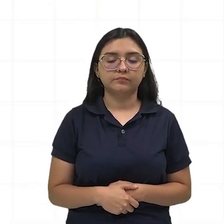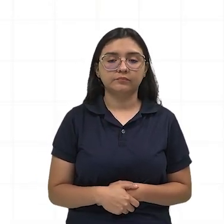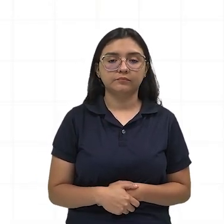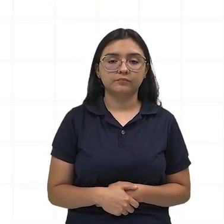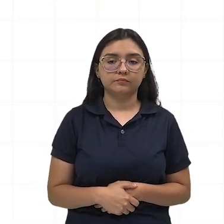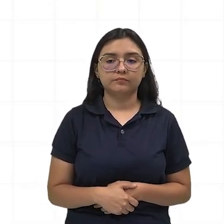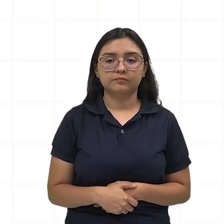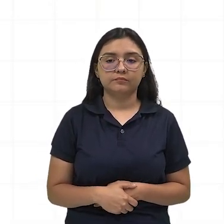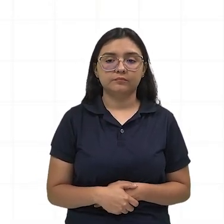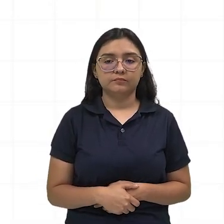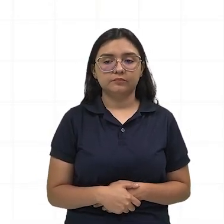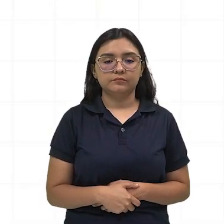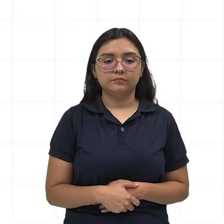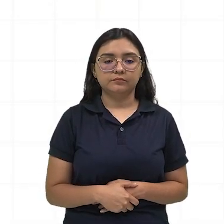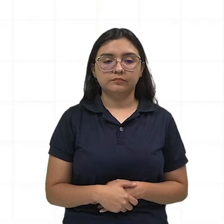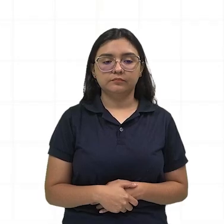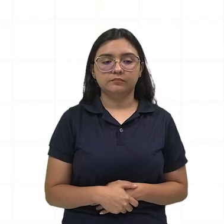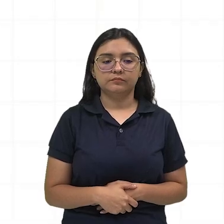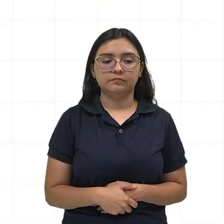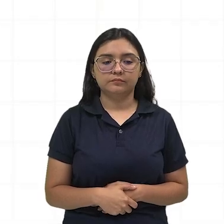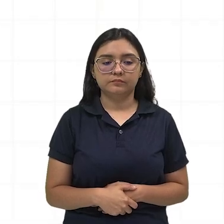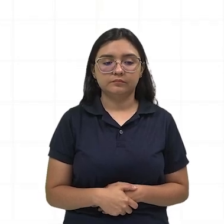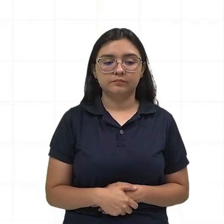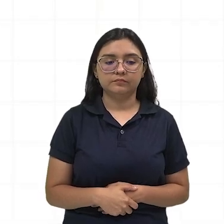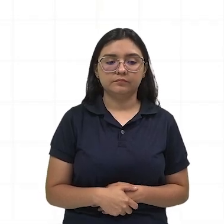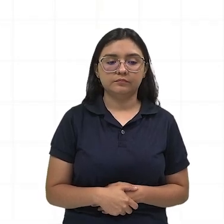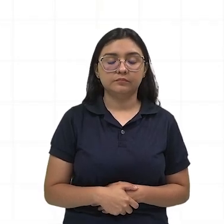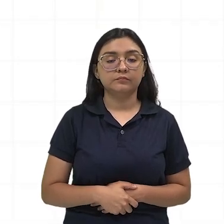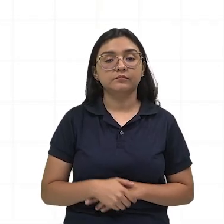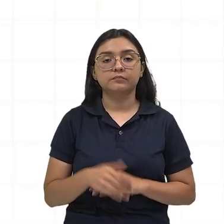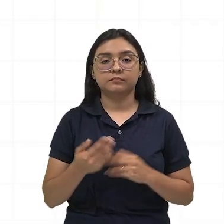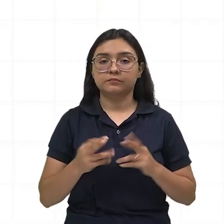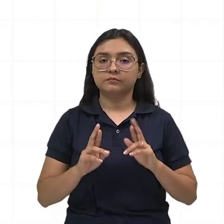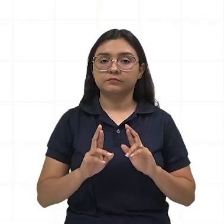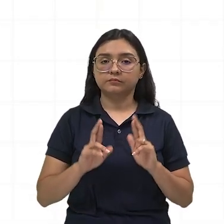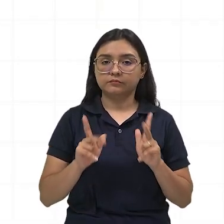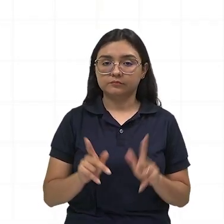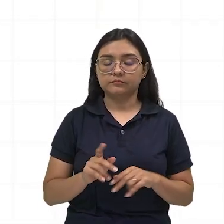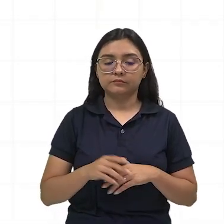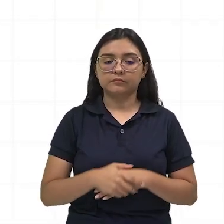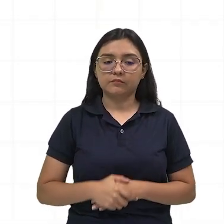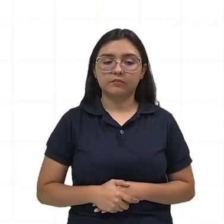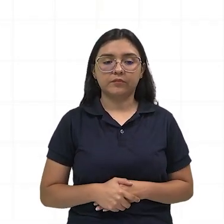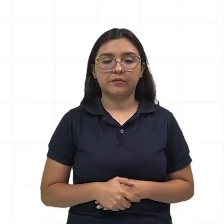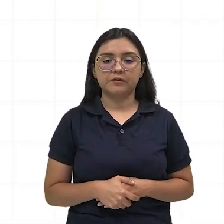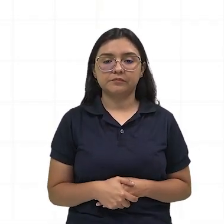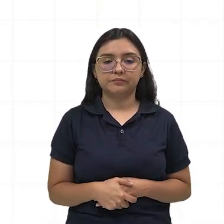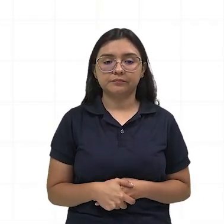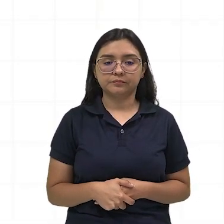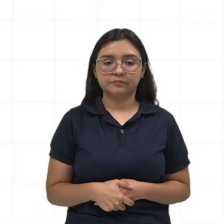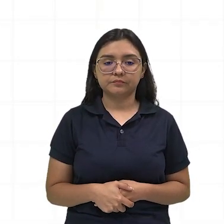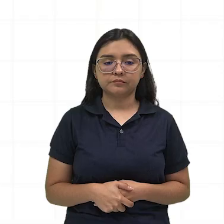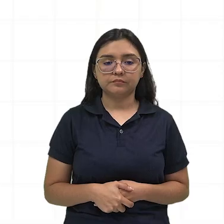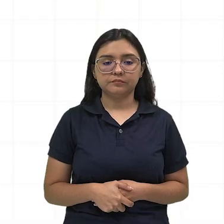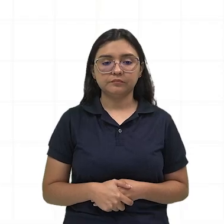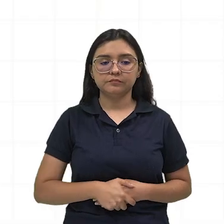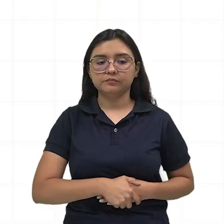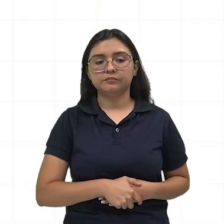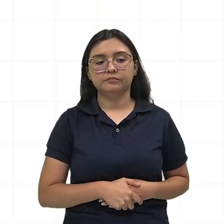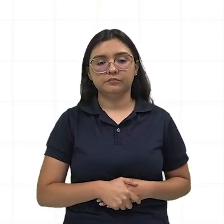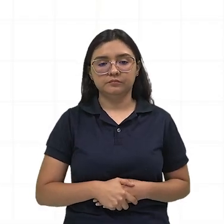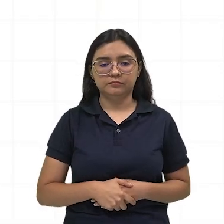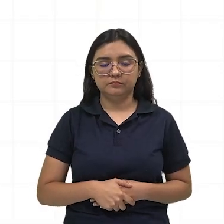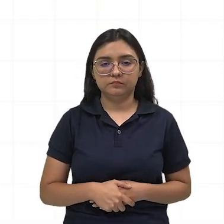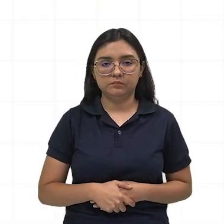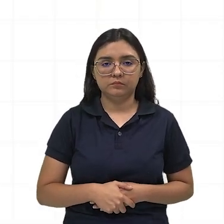circunferência. Beleza? Essa é a grande diferença. Então, olha, a circunferência